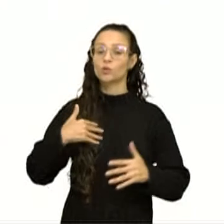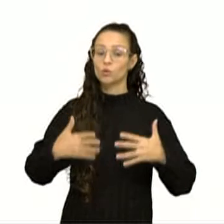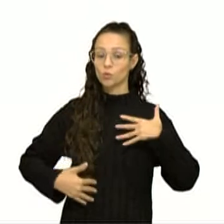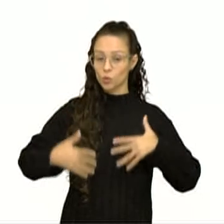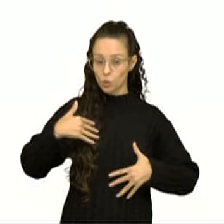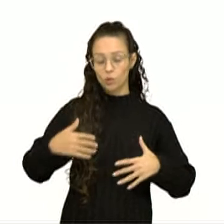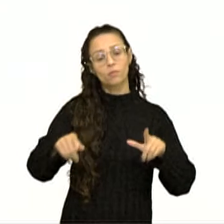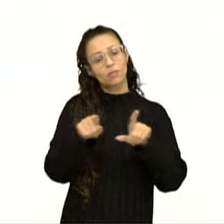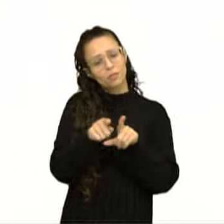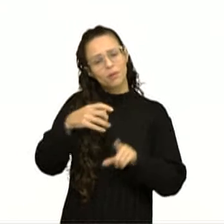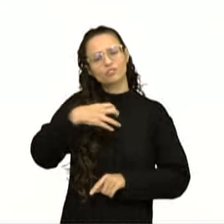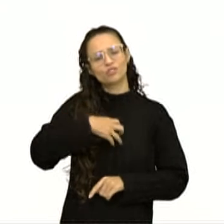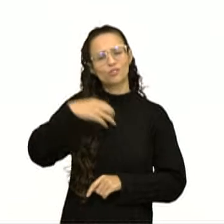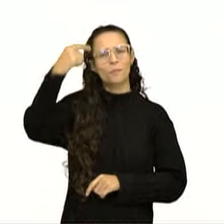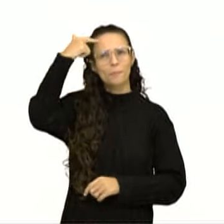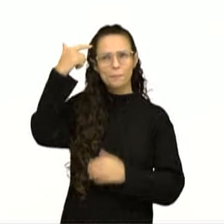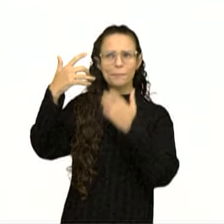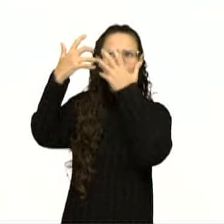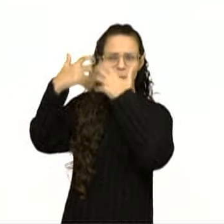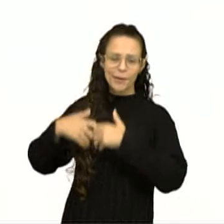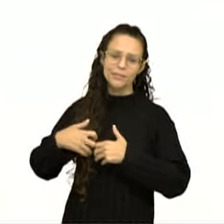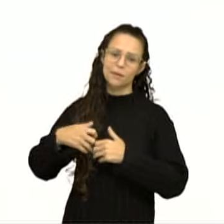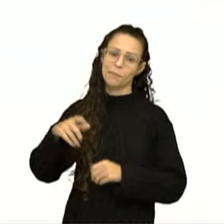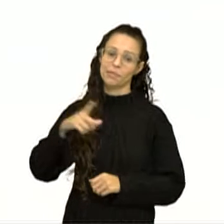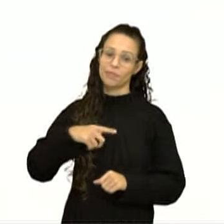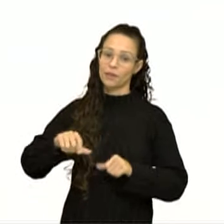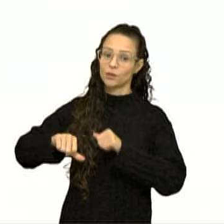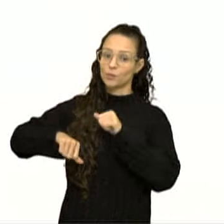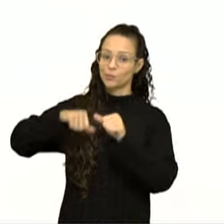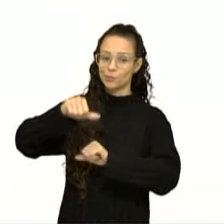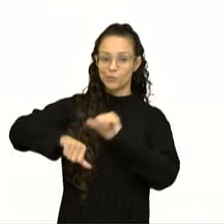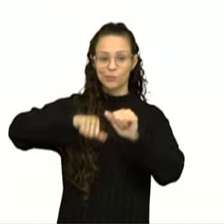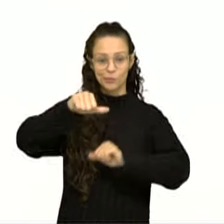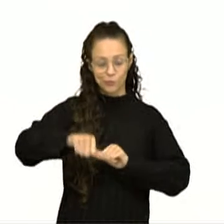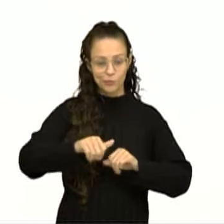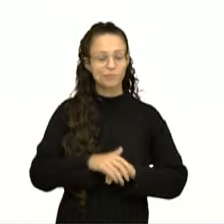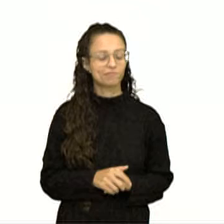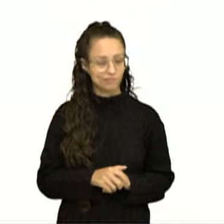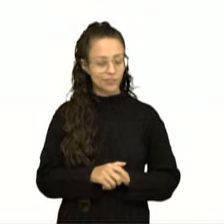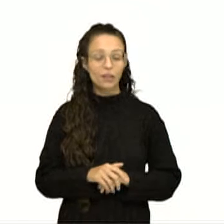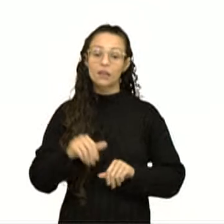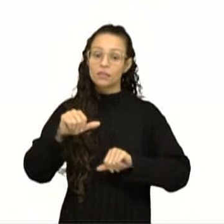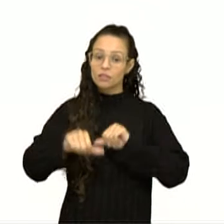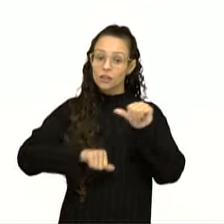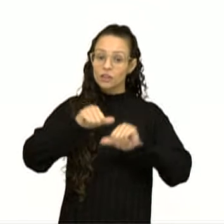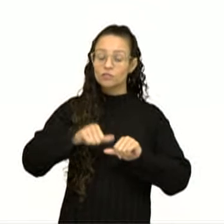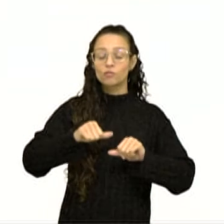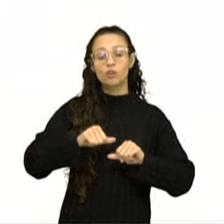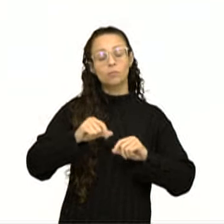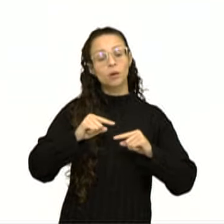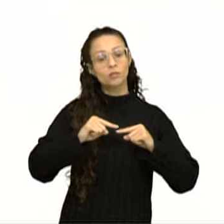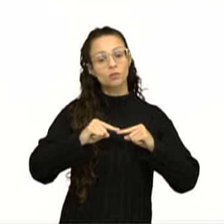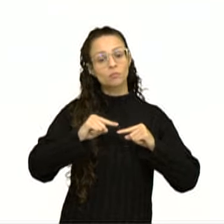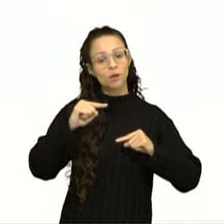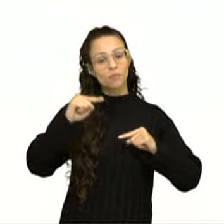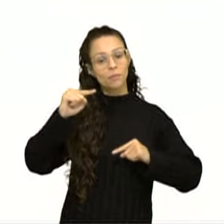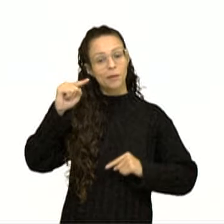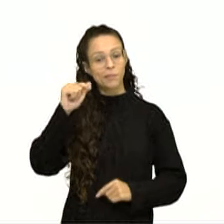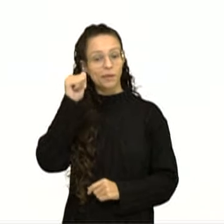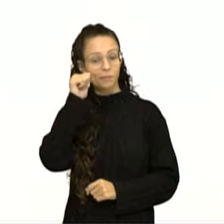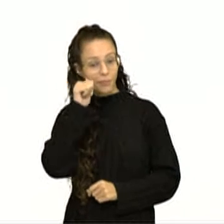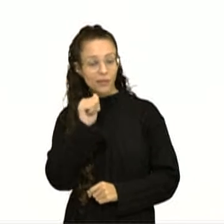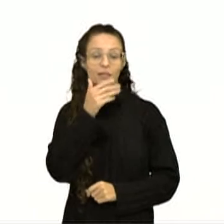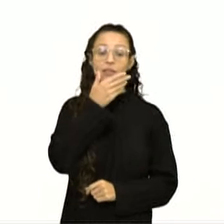a forma de pensar passam por intensas mudanças, transformando gradualmente meninos